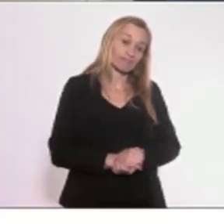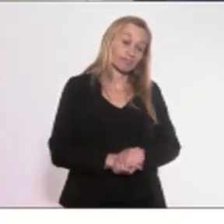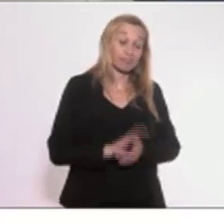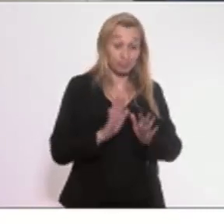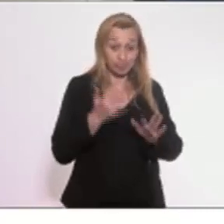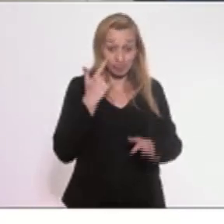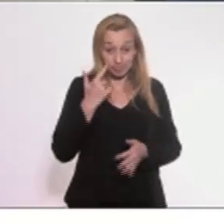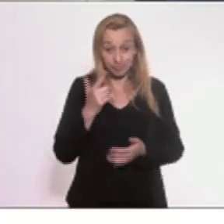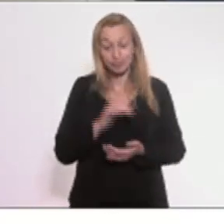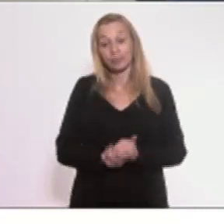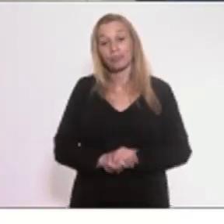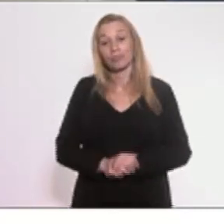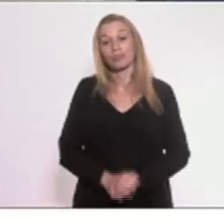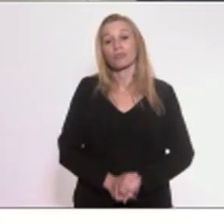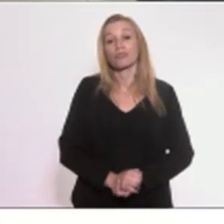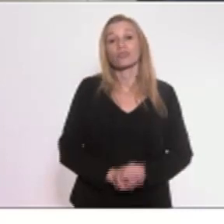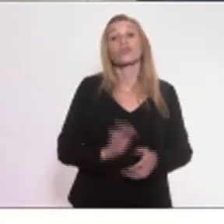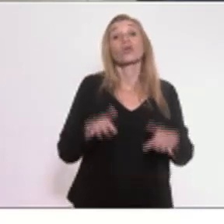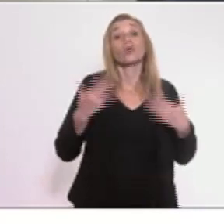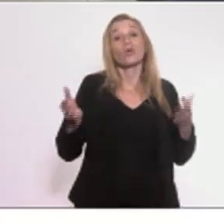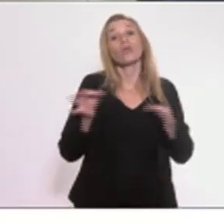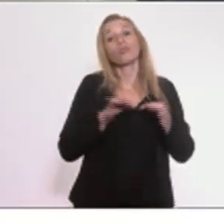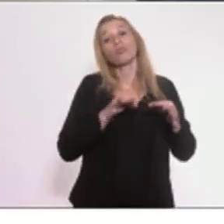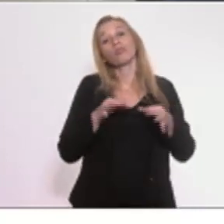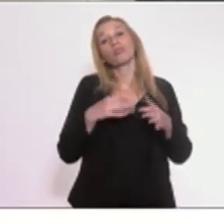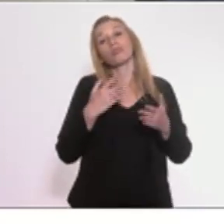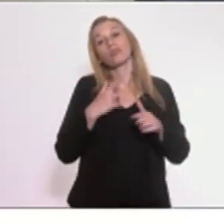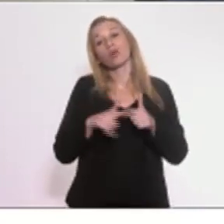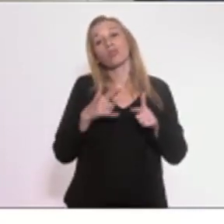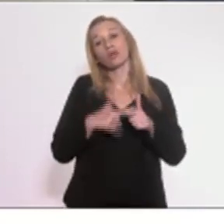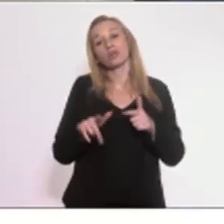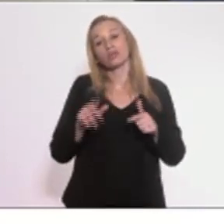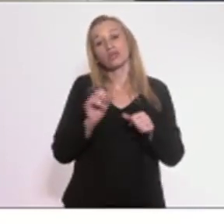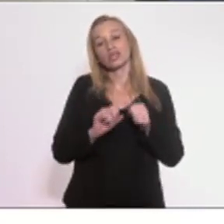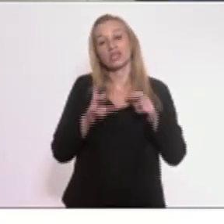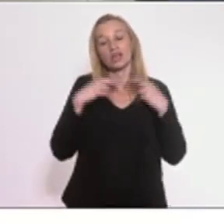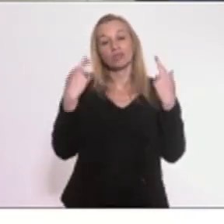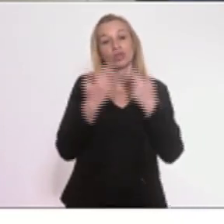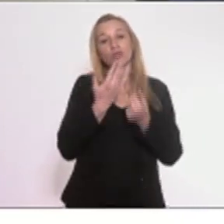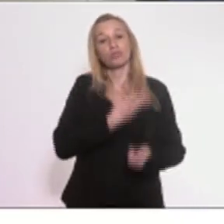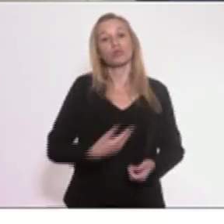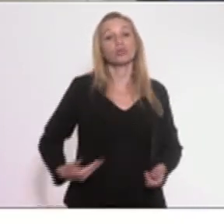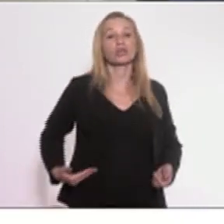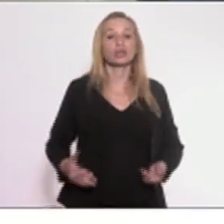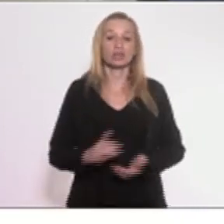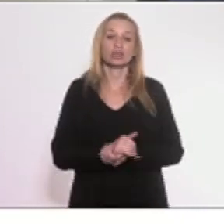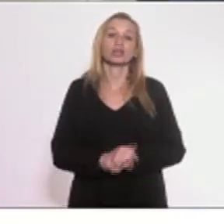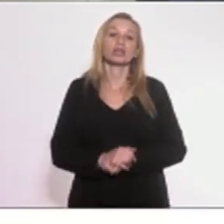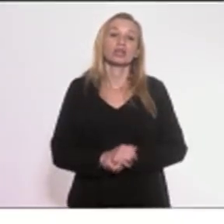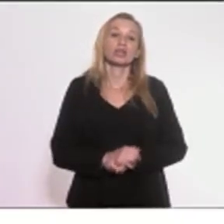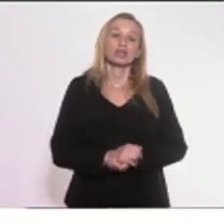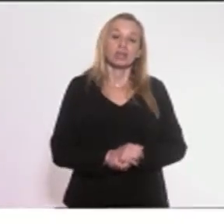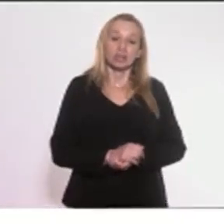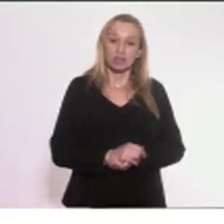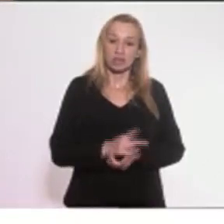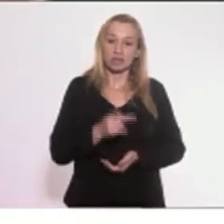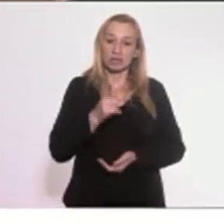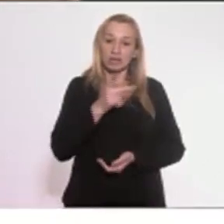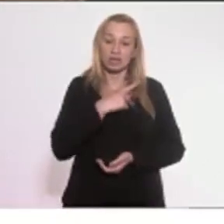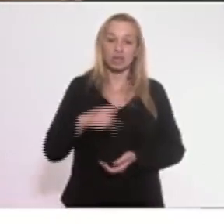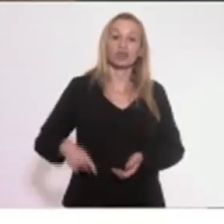aqui, ó. Qual é o problema de fazer uma audiência pública? Porque, presidente, eu quero falar a verdade para o